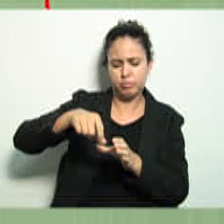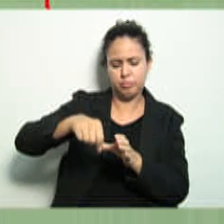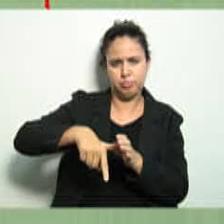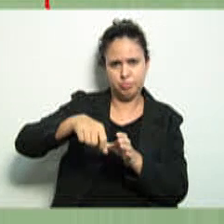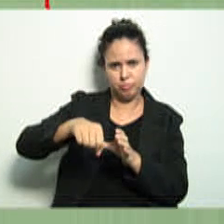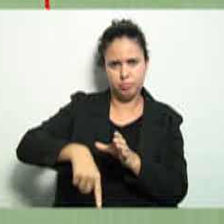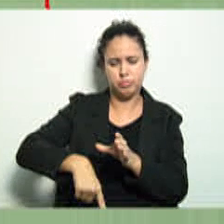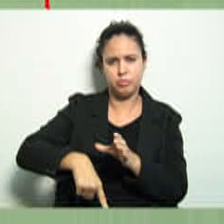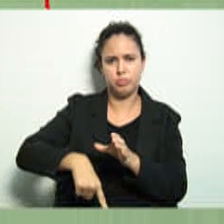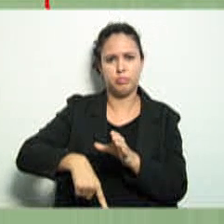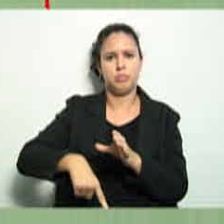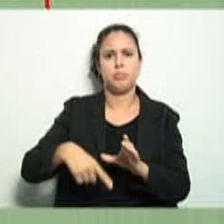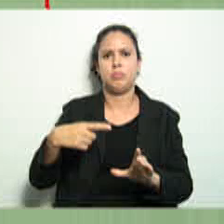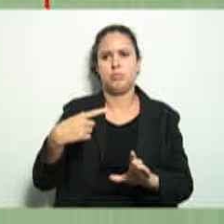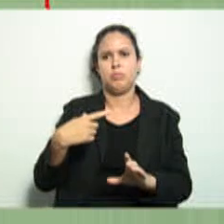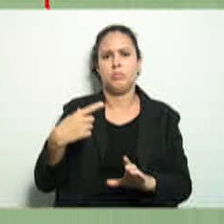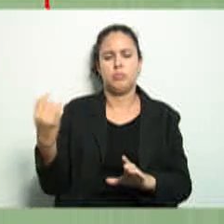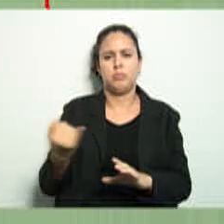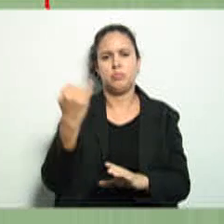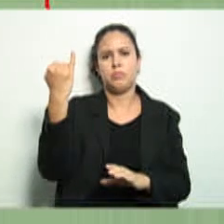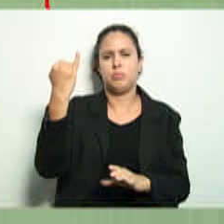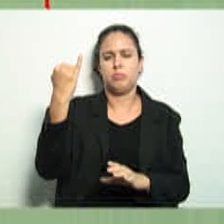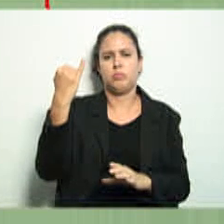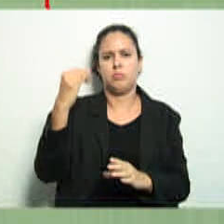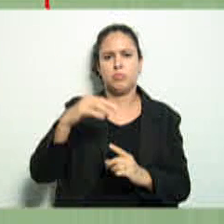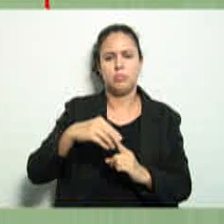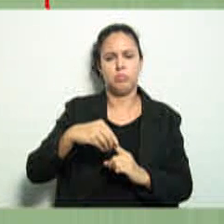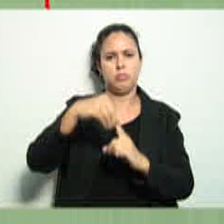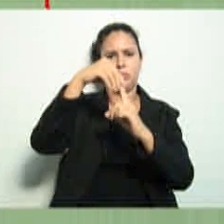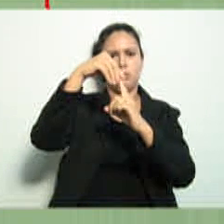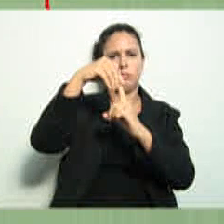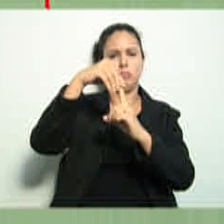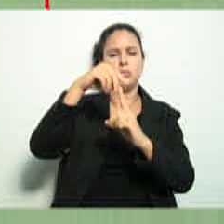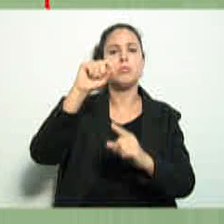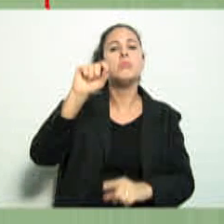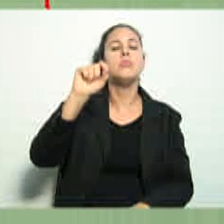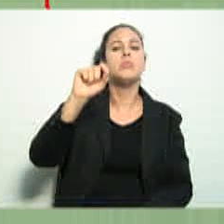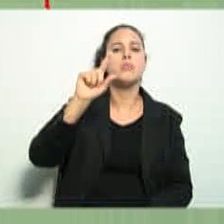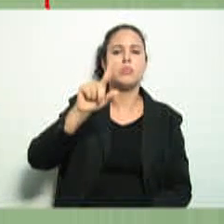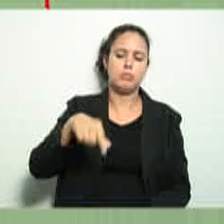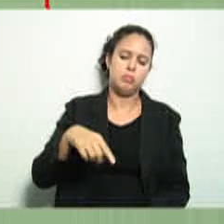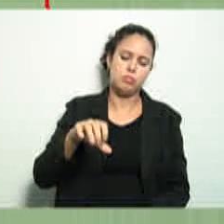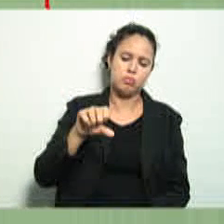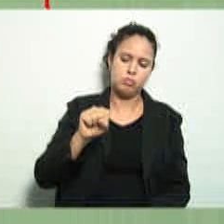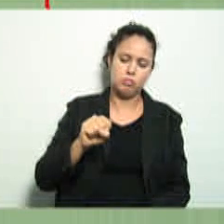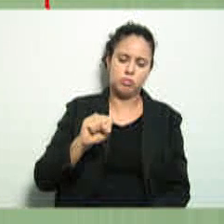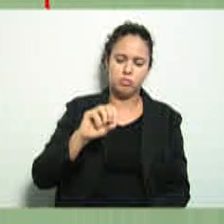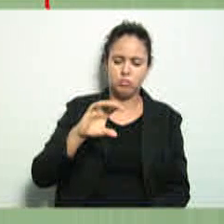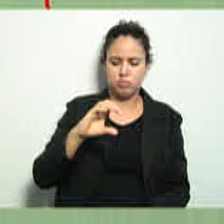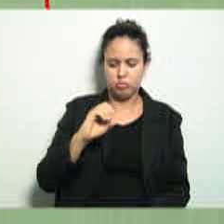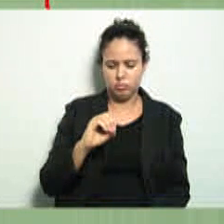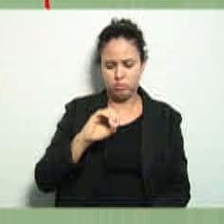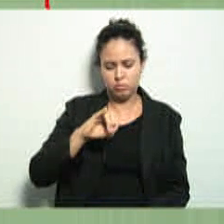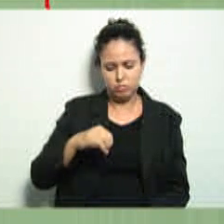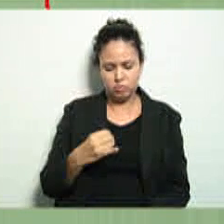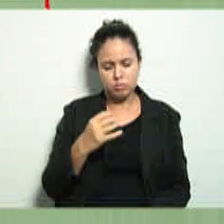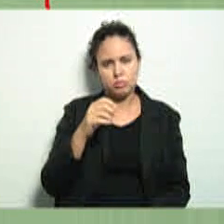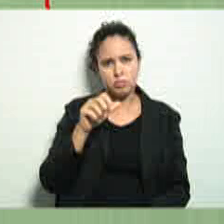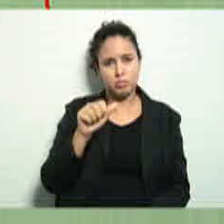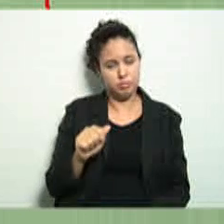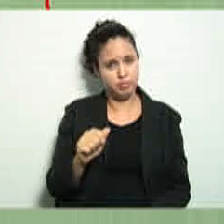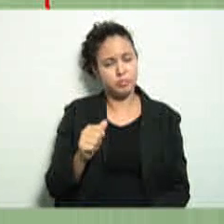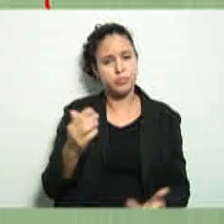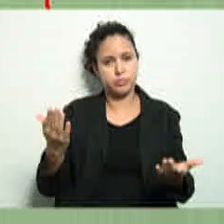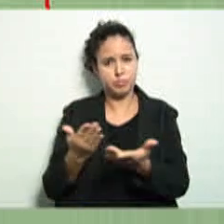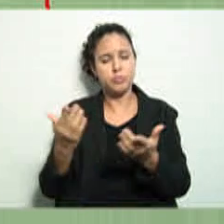aí soberana, né, preponderante, que é a soja em grão. E aí eu trago